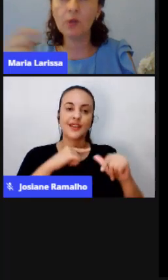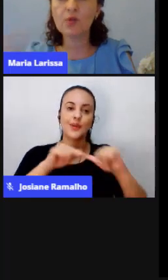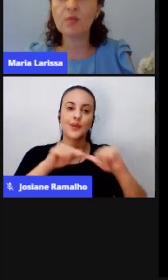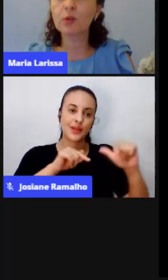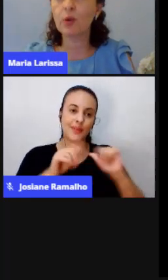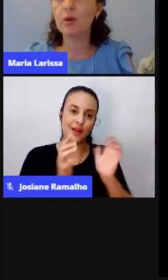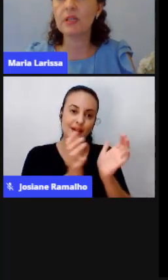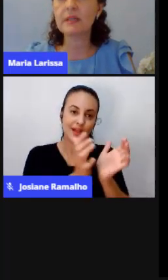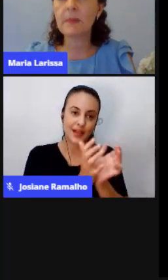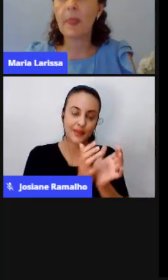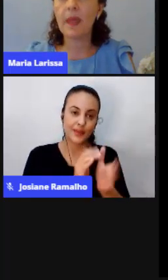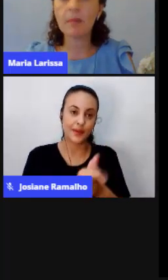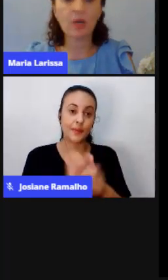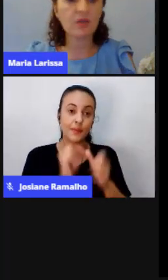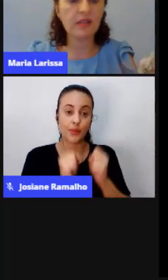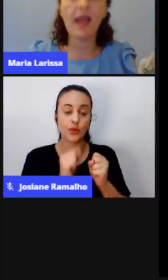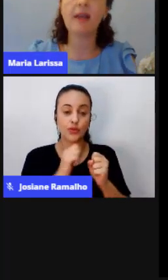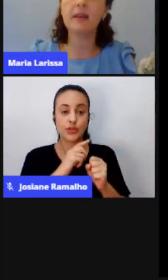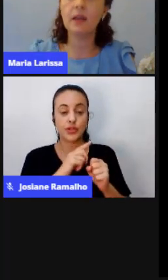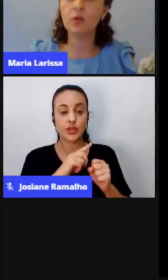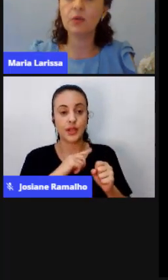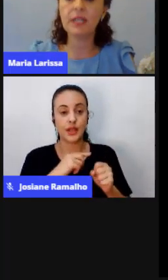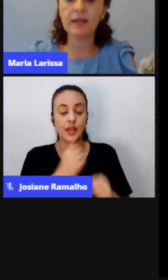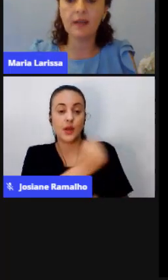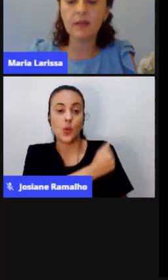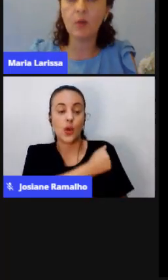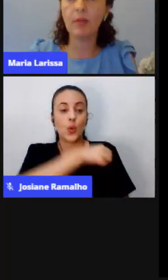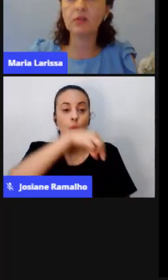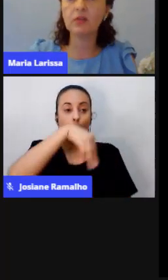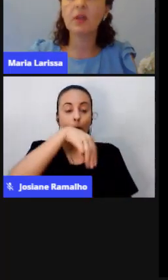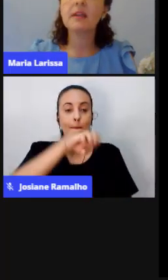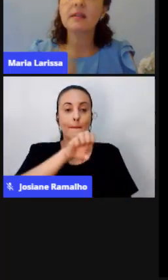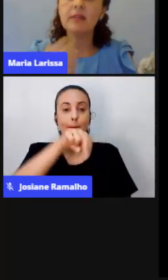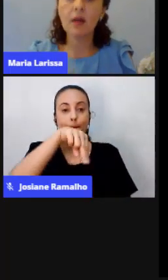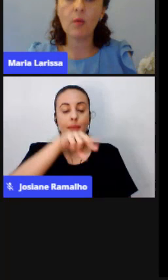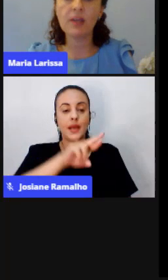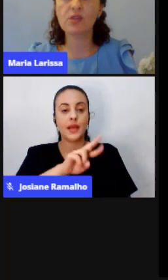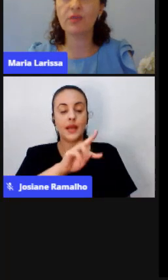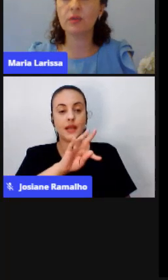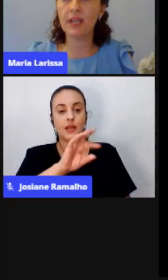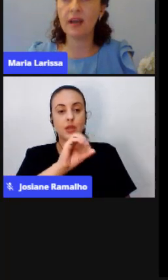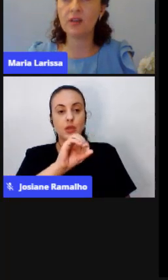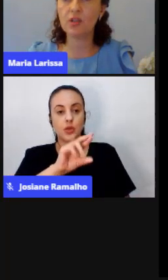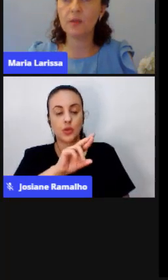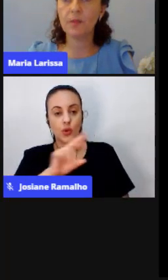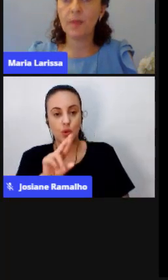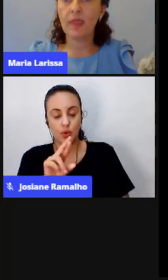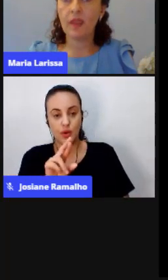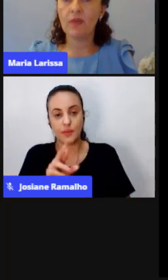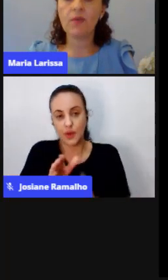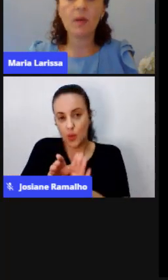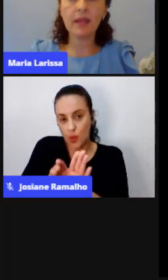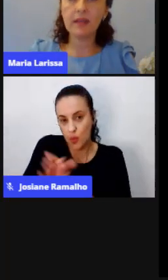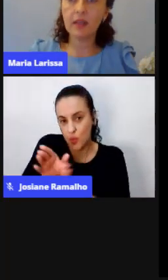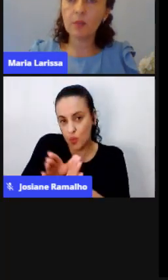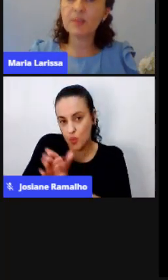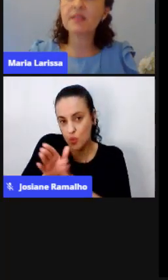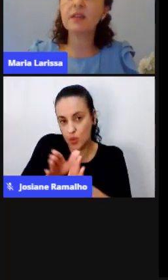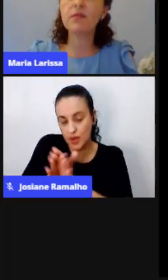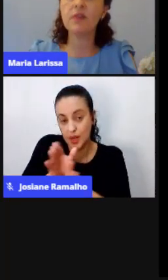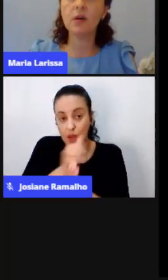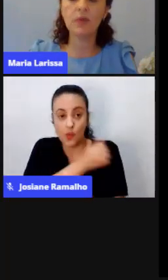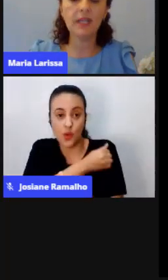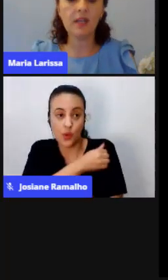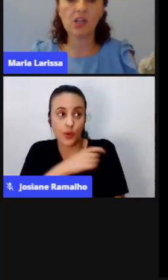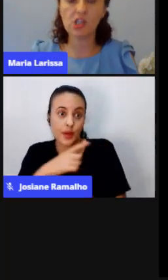ter alunos mentores, né, para auxiliar aquele aluno que naquele momento está com mais dificuldade, formar